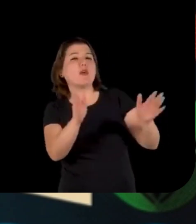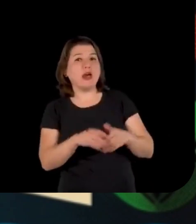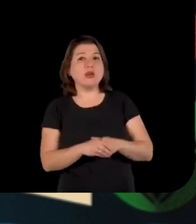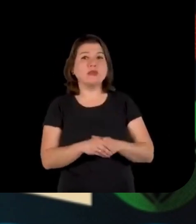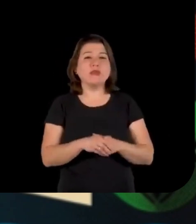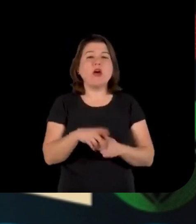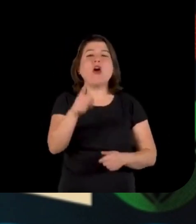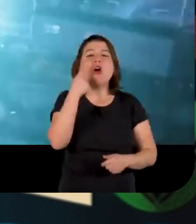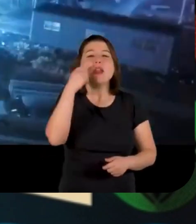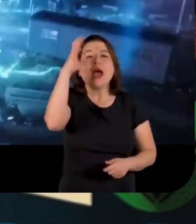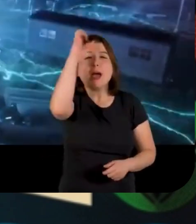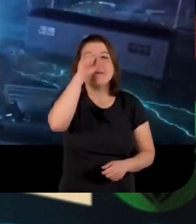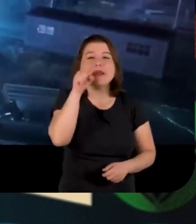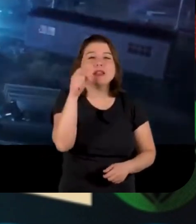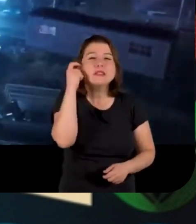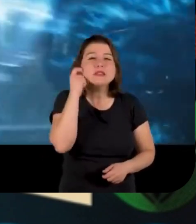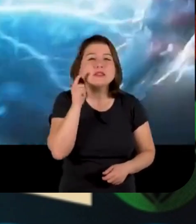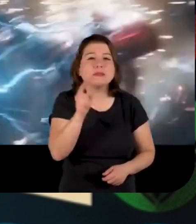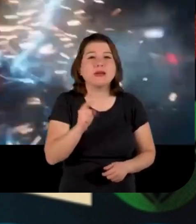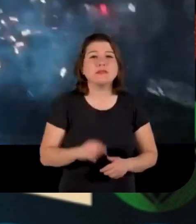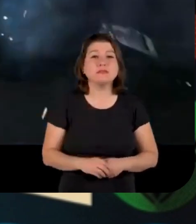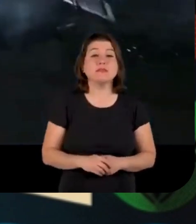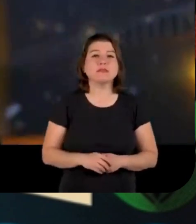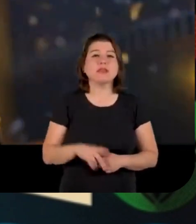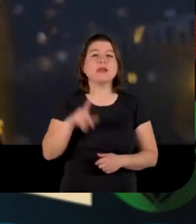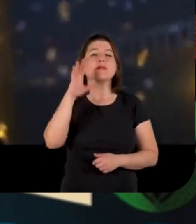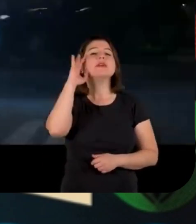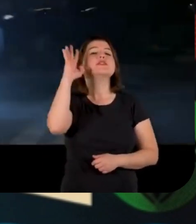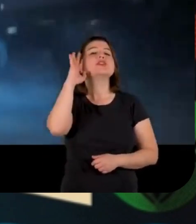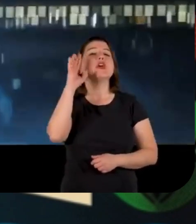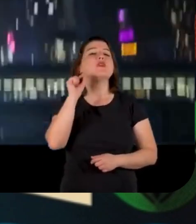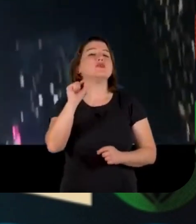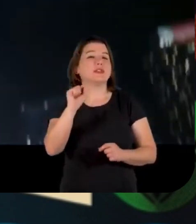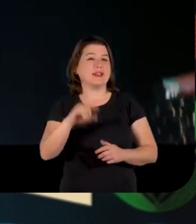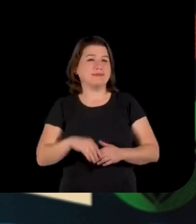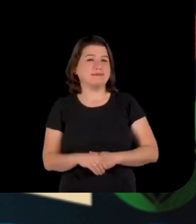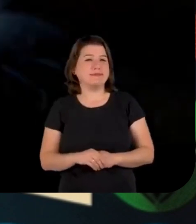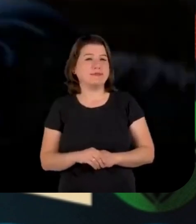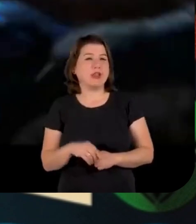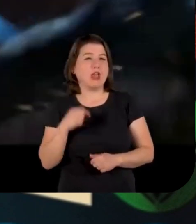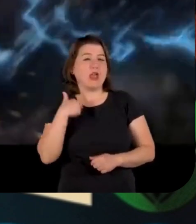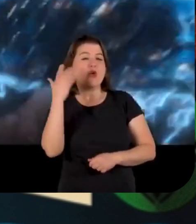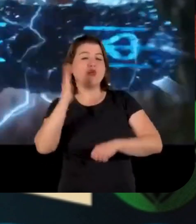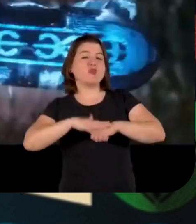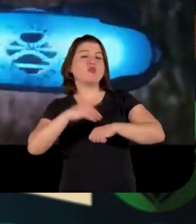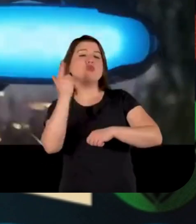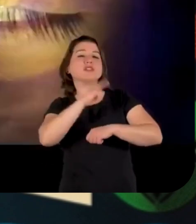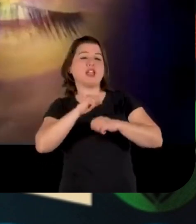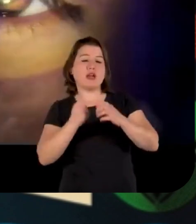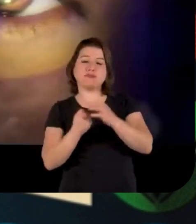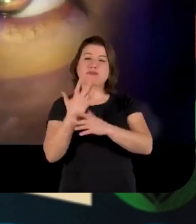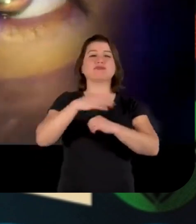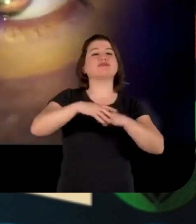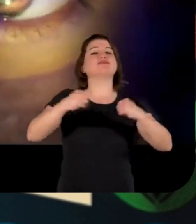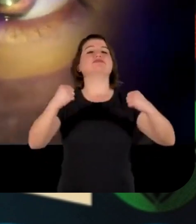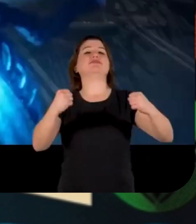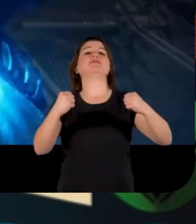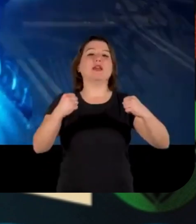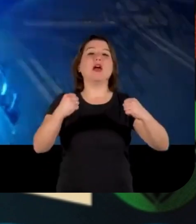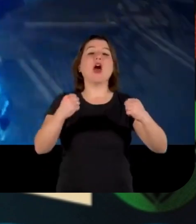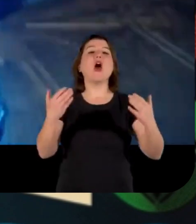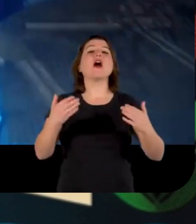tem essas mudanças assim. É um bicho, é um inseto que dá os poderes pra ele. Tudo bem que é alienígena,